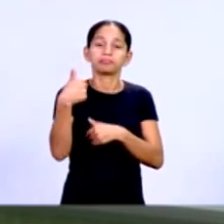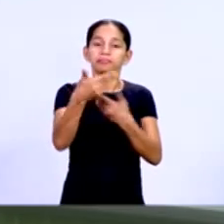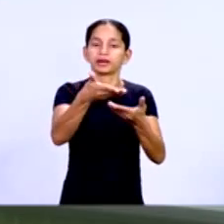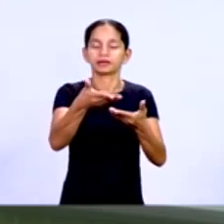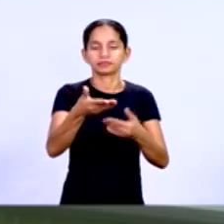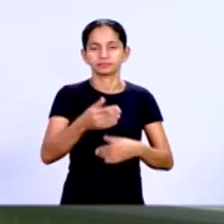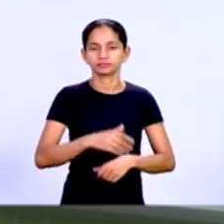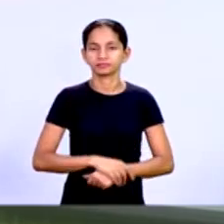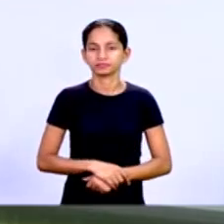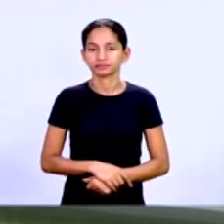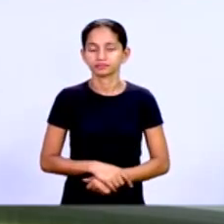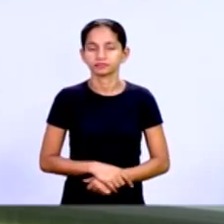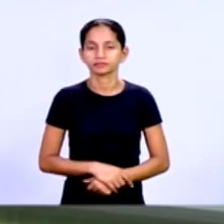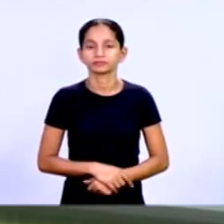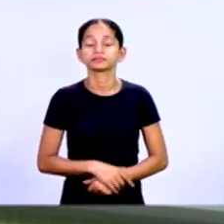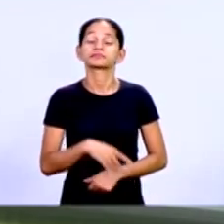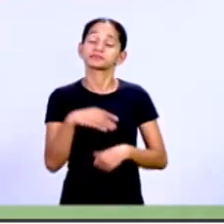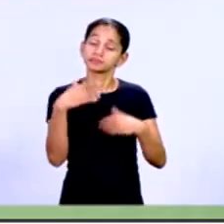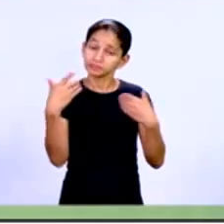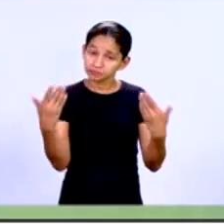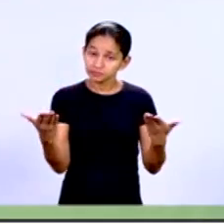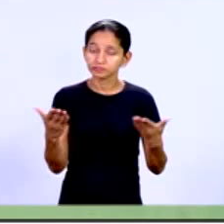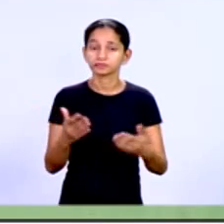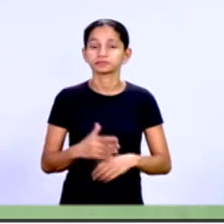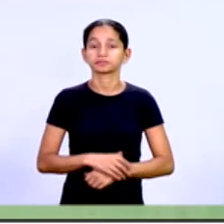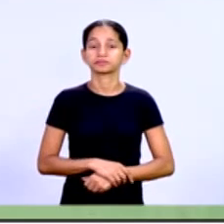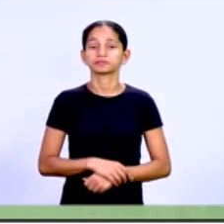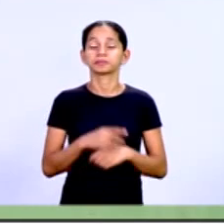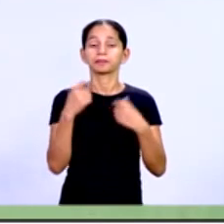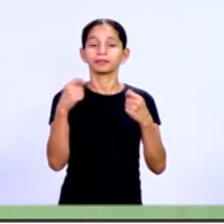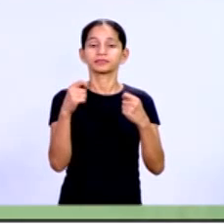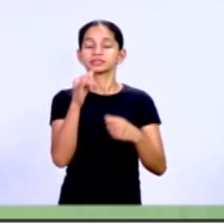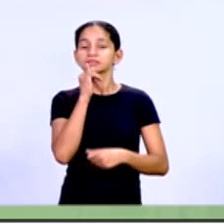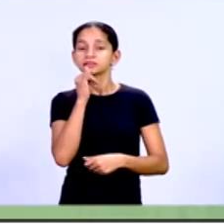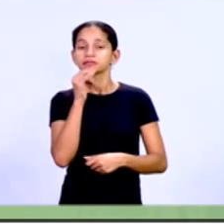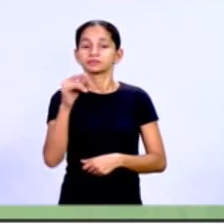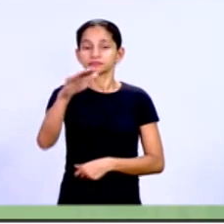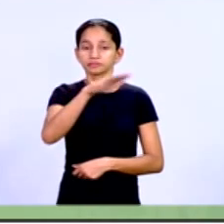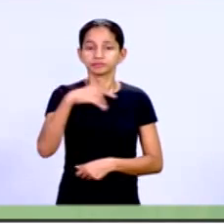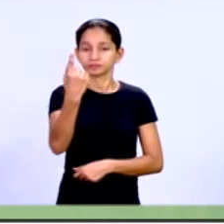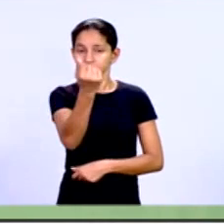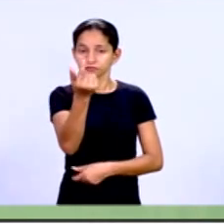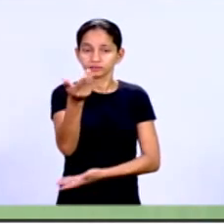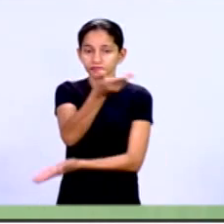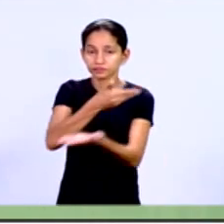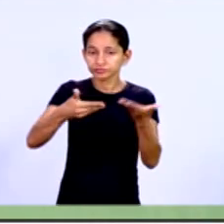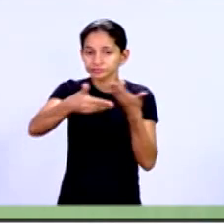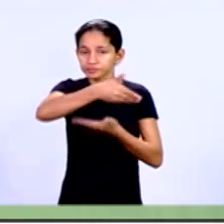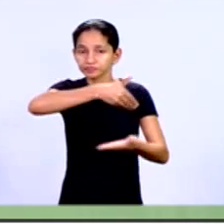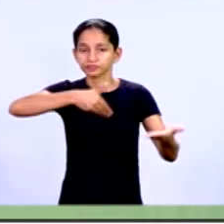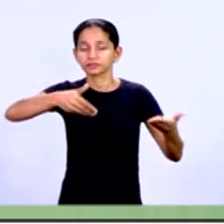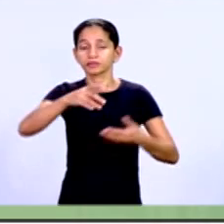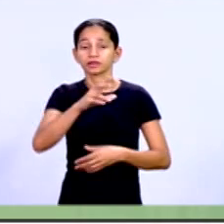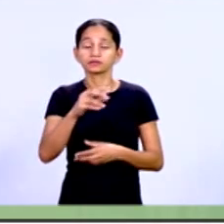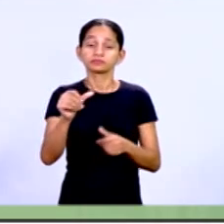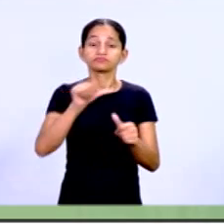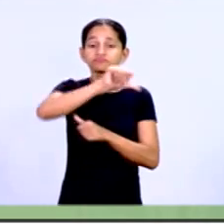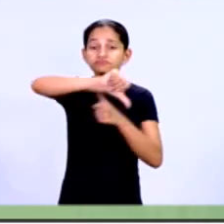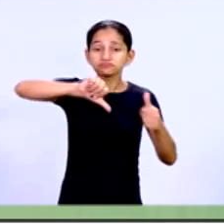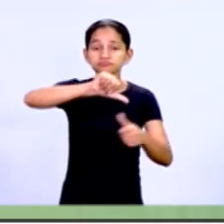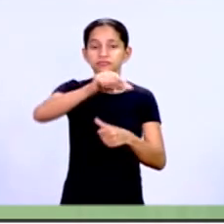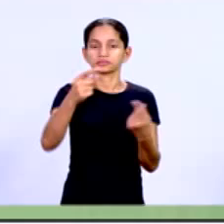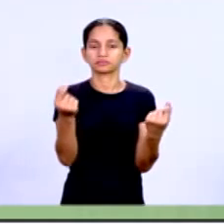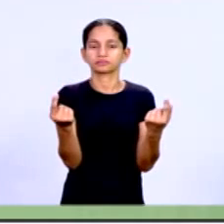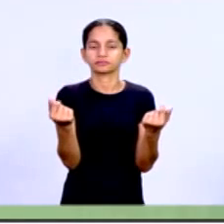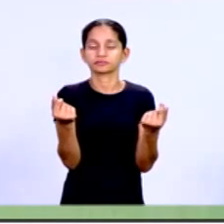emprestado. Dessa forma, o mercado financeiro onde se processam estas transações